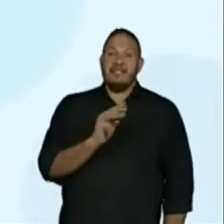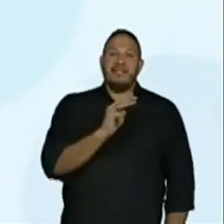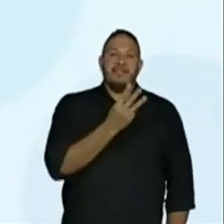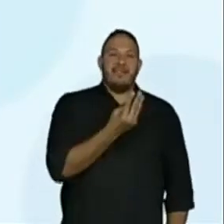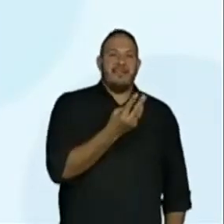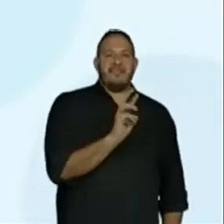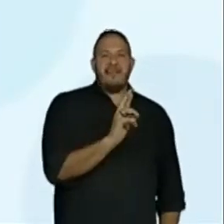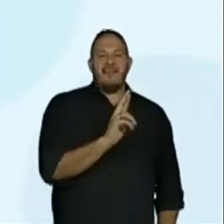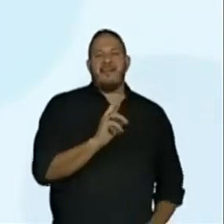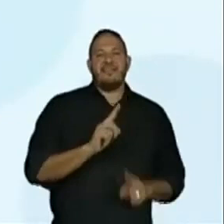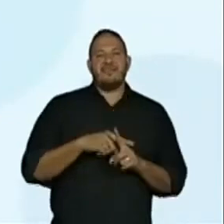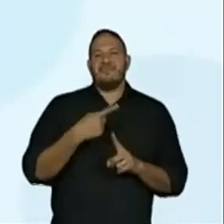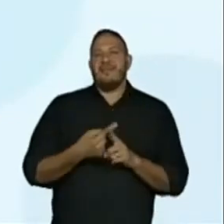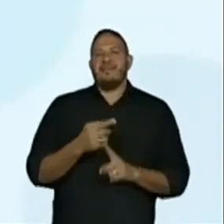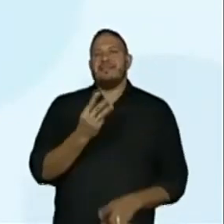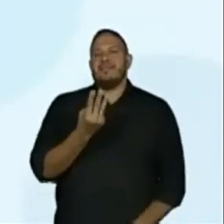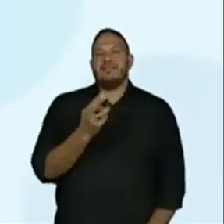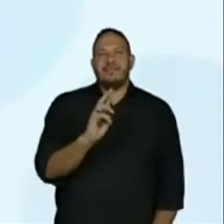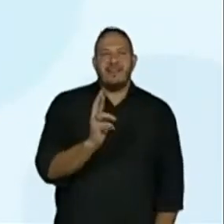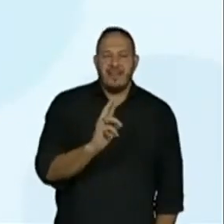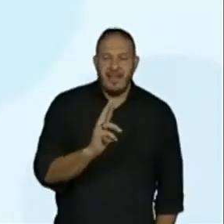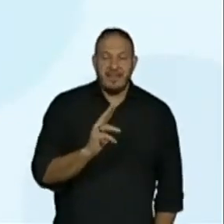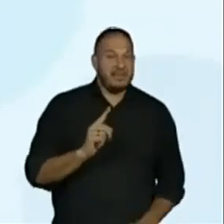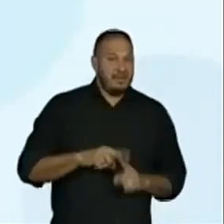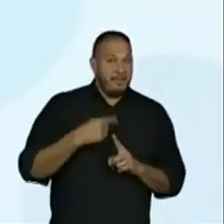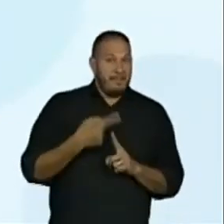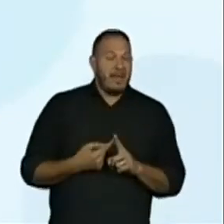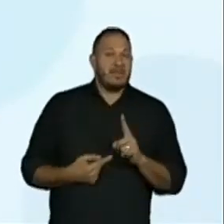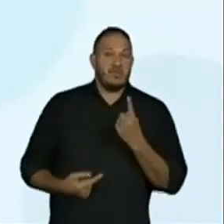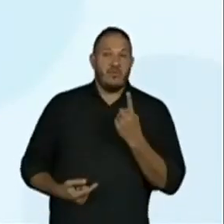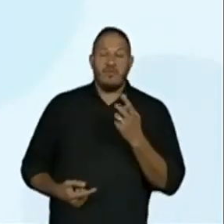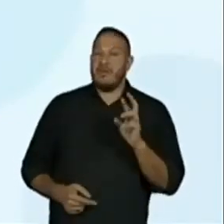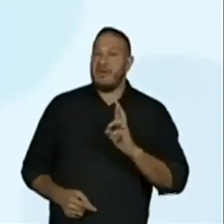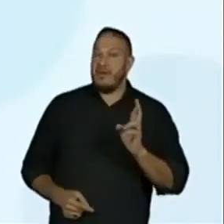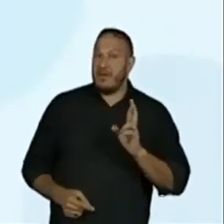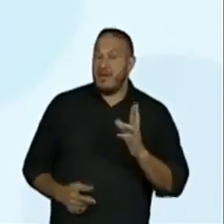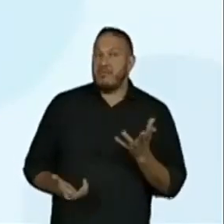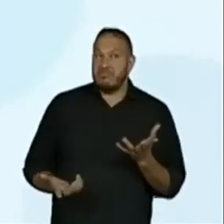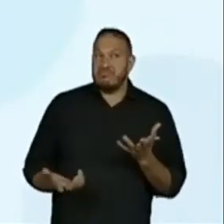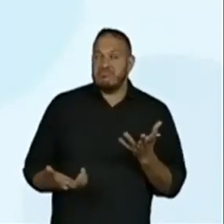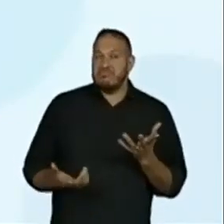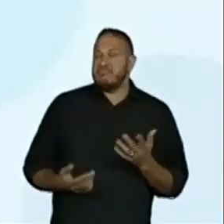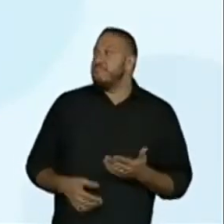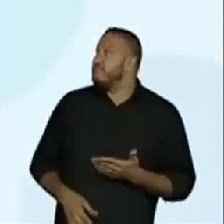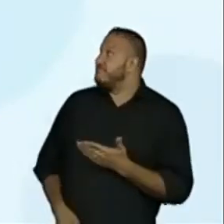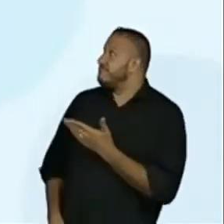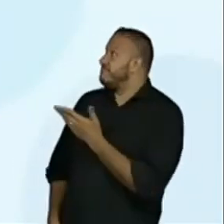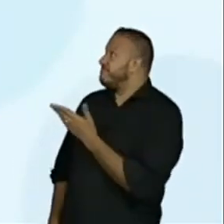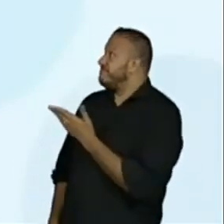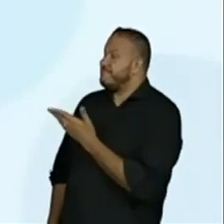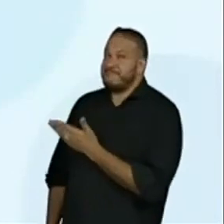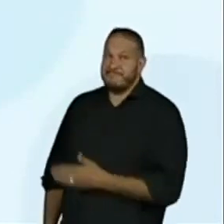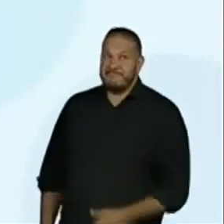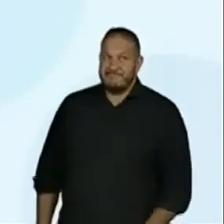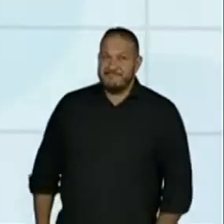R$ 3 mais R$ 3, R$ 6, mais R$ 1, que é proveniente aí do lado direito, não